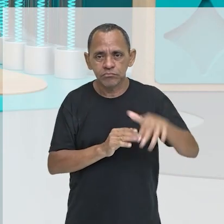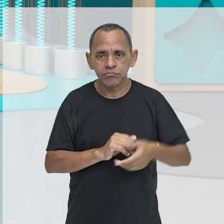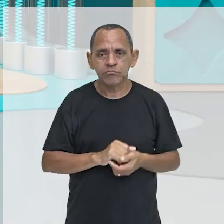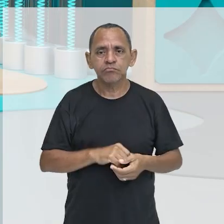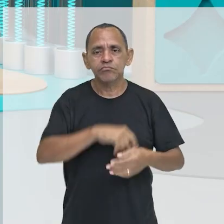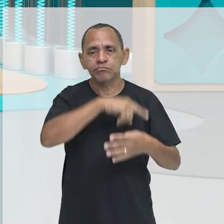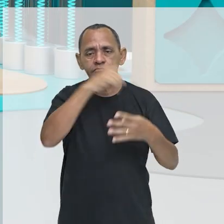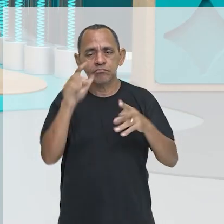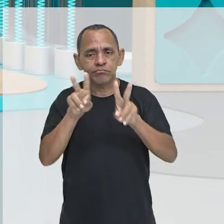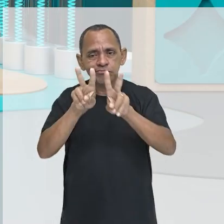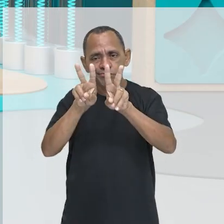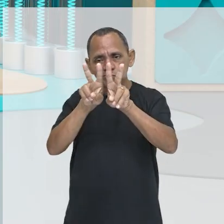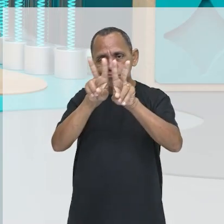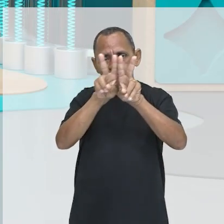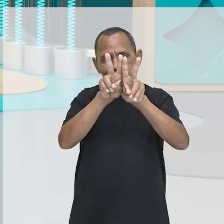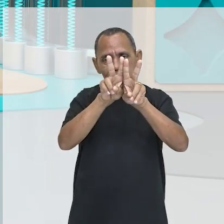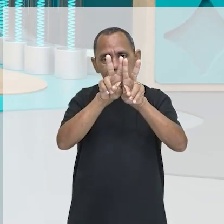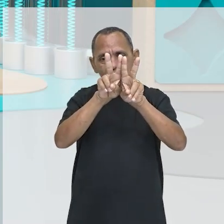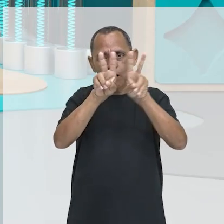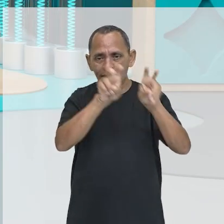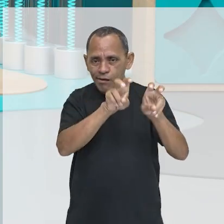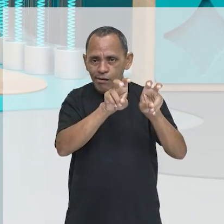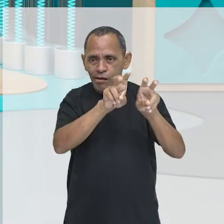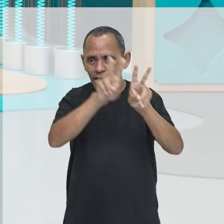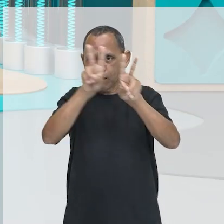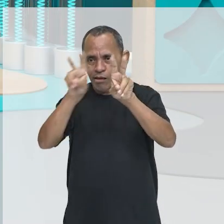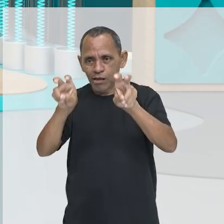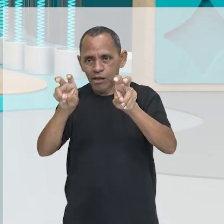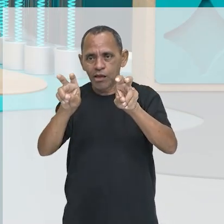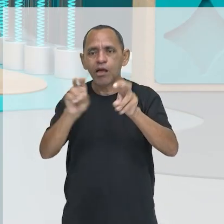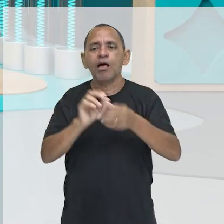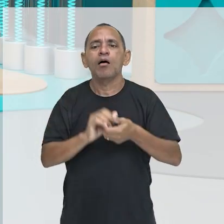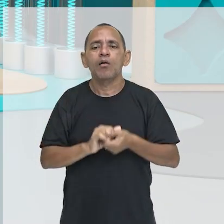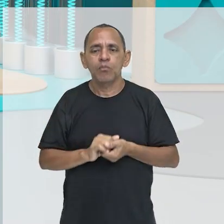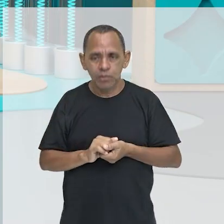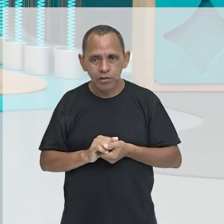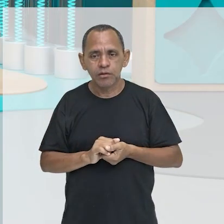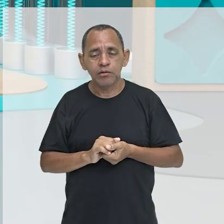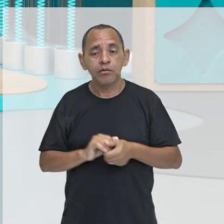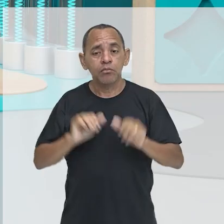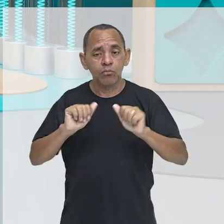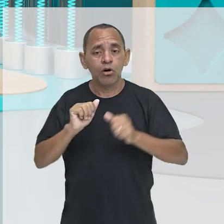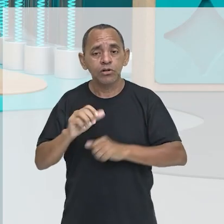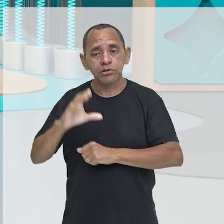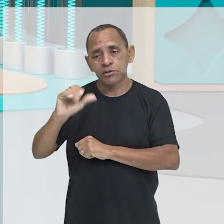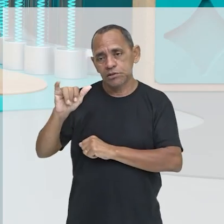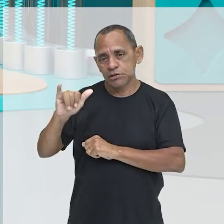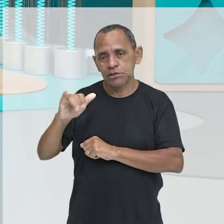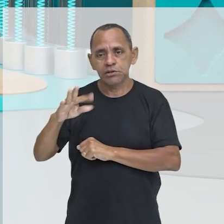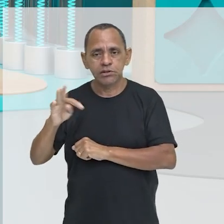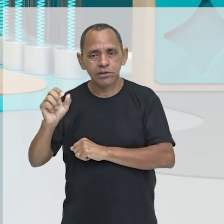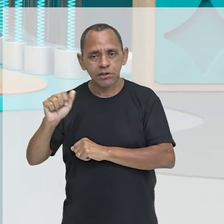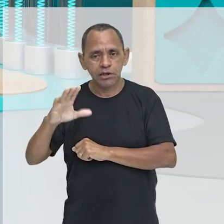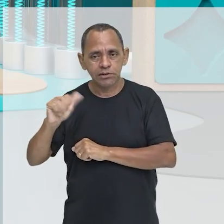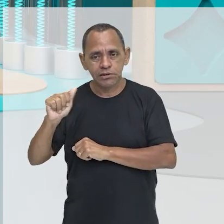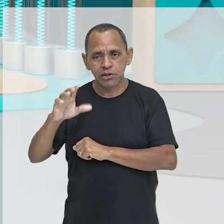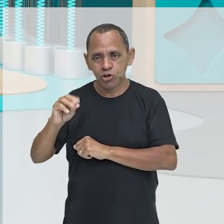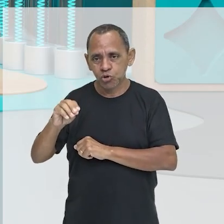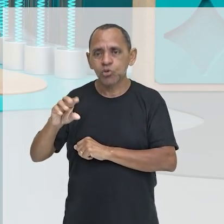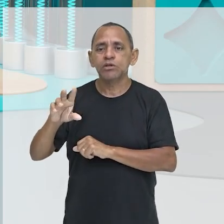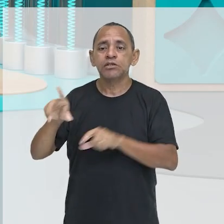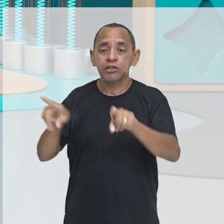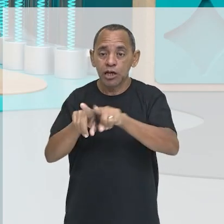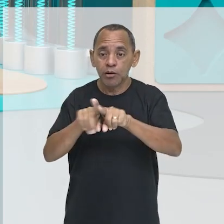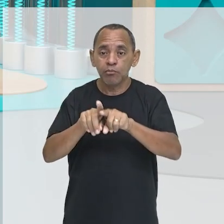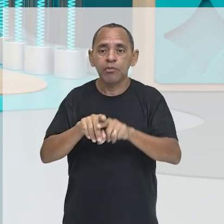pontuação. Aspas é muito importante, tá? Aspas ali é importante, pode ser uma citação, pode ser outros elementos muito importantes no